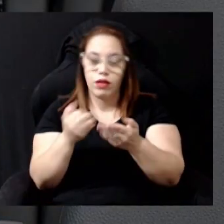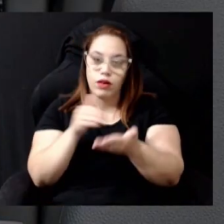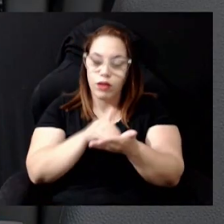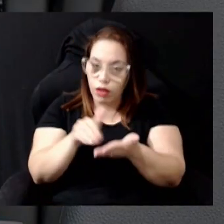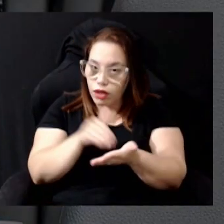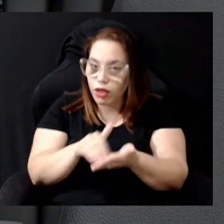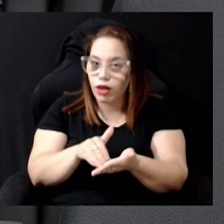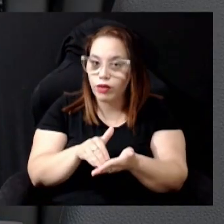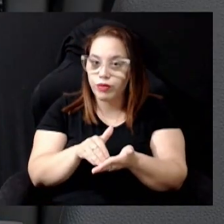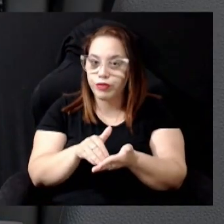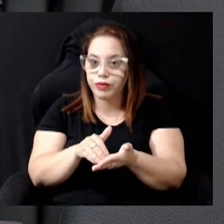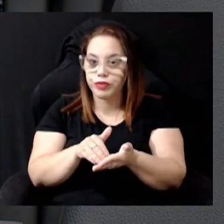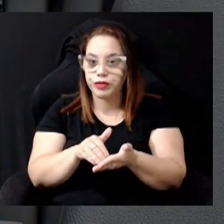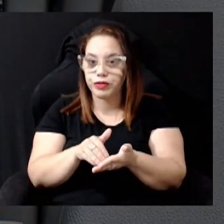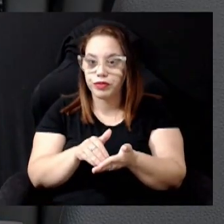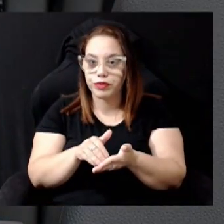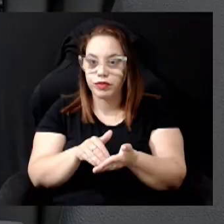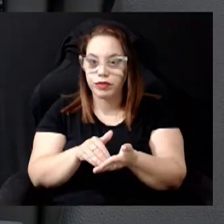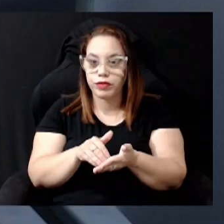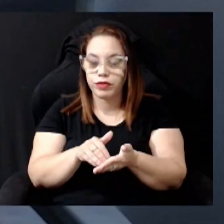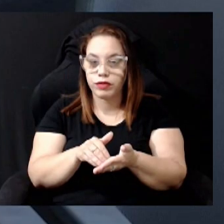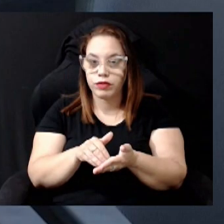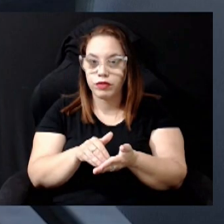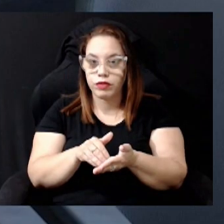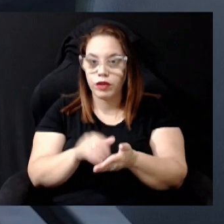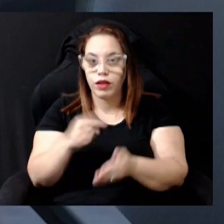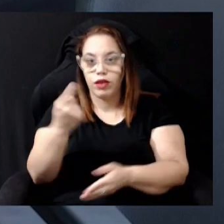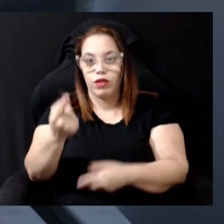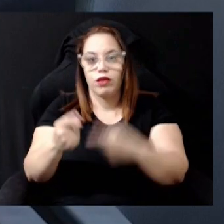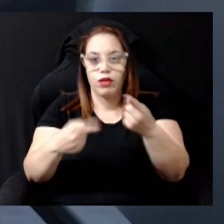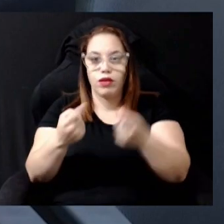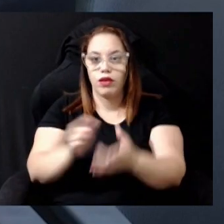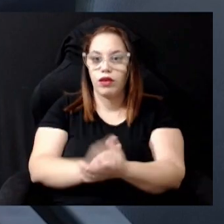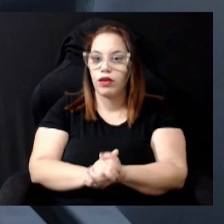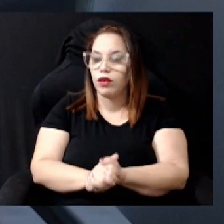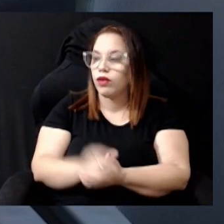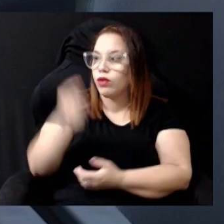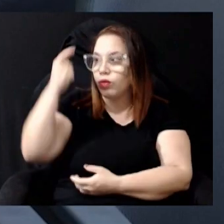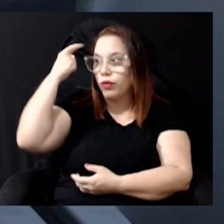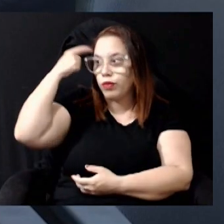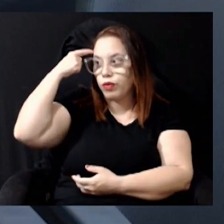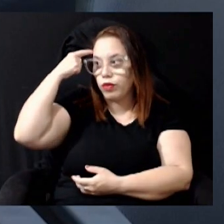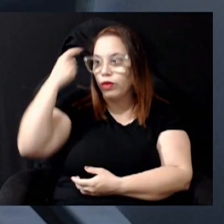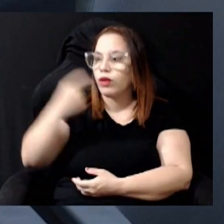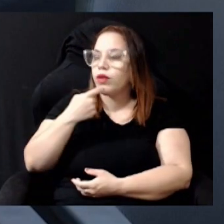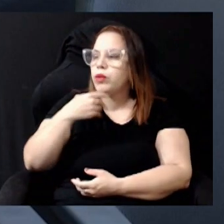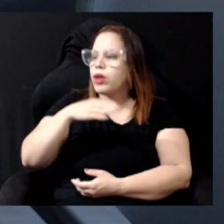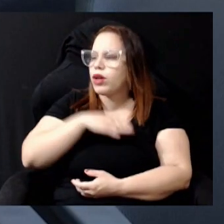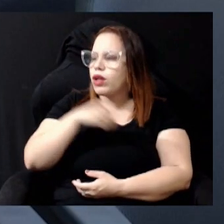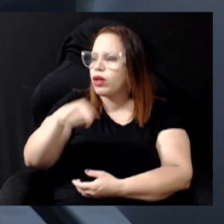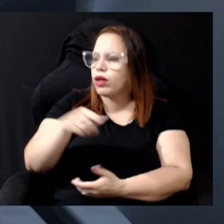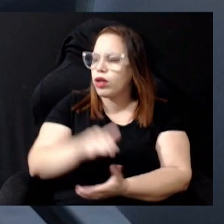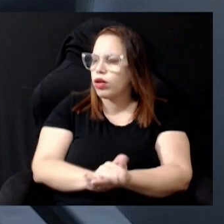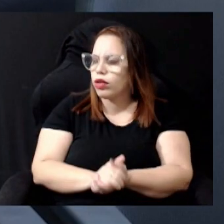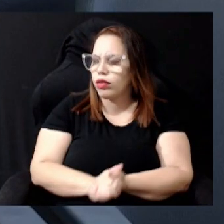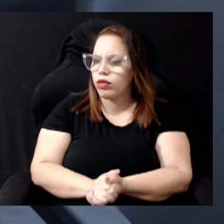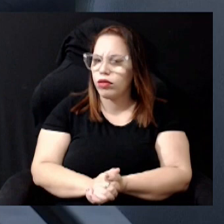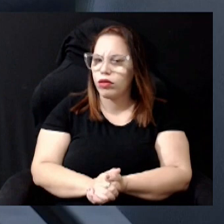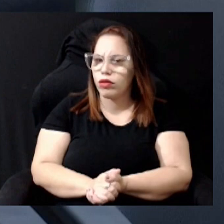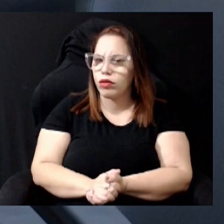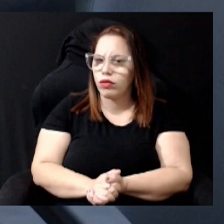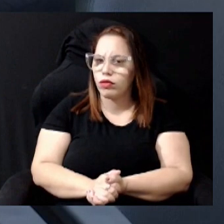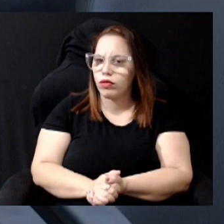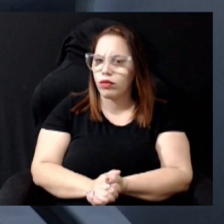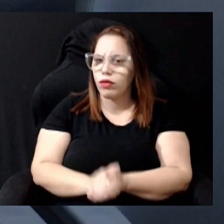essa articulação com outros entes. Pensando aqui em Campinas, diante desse projeto,